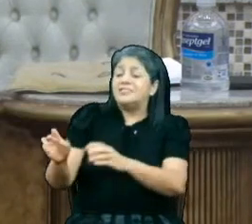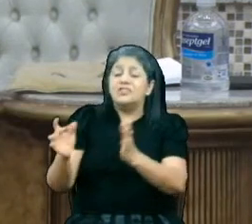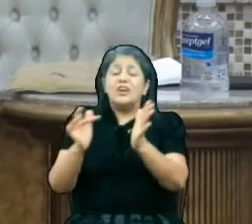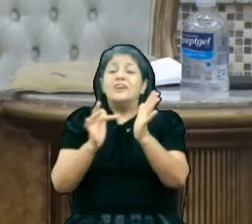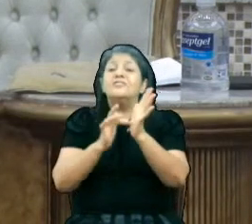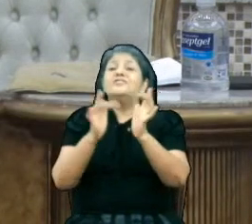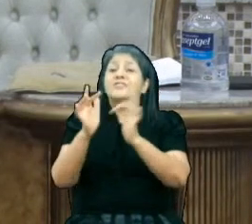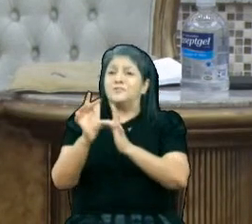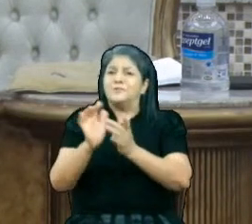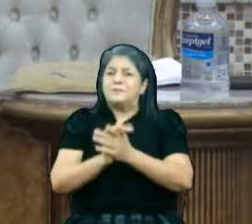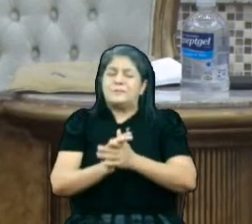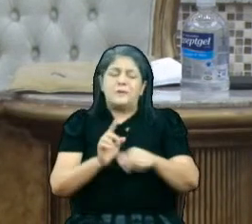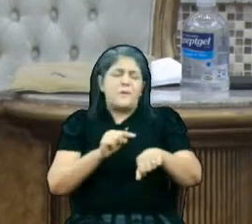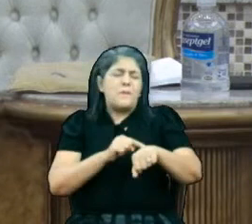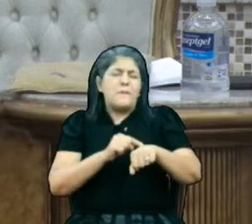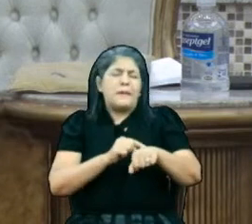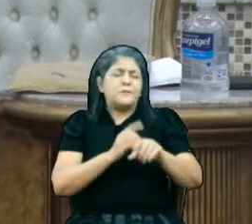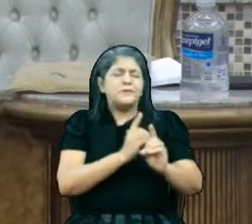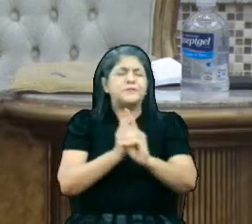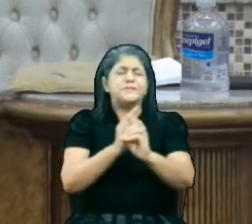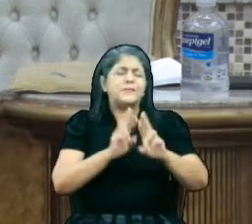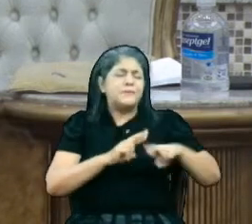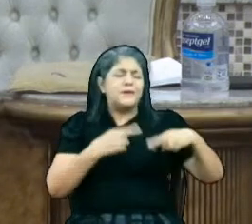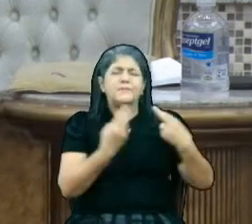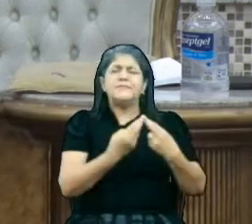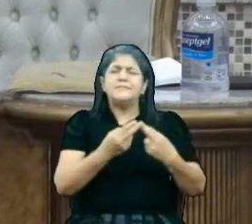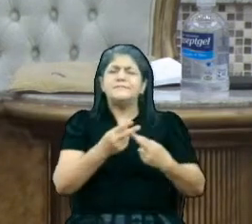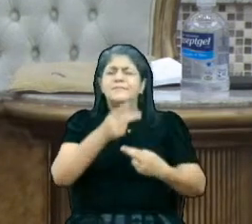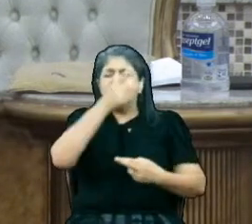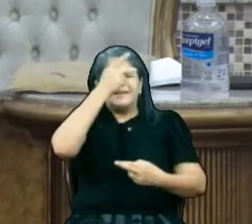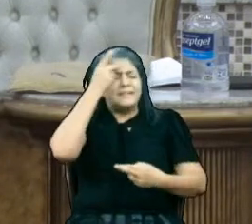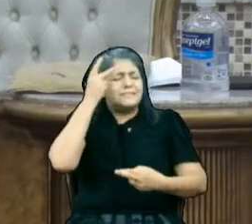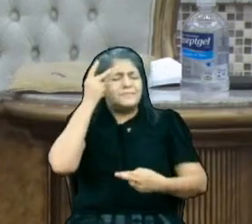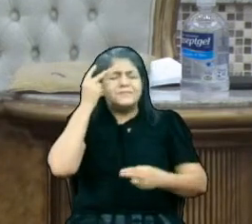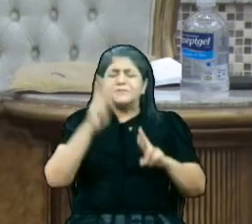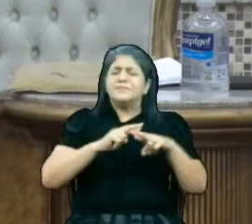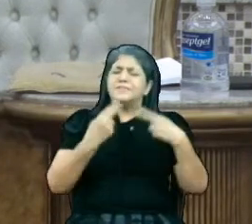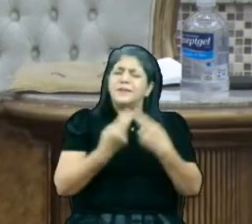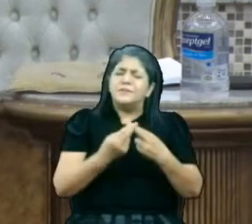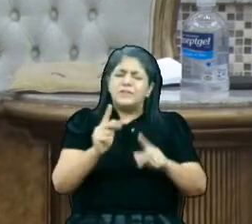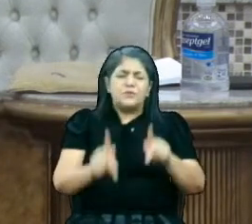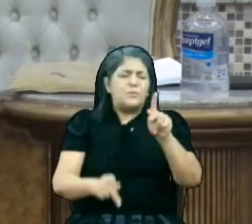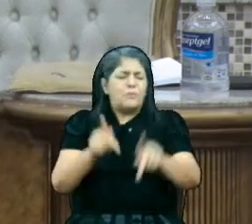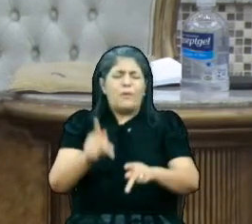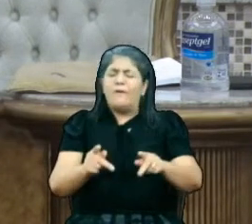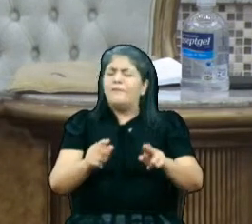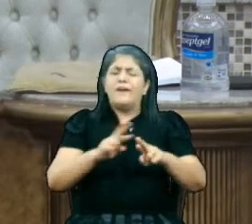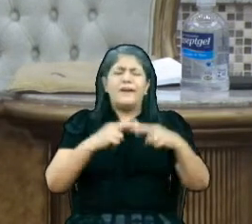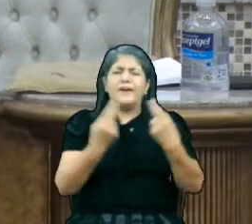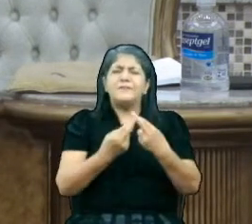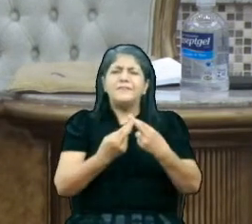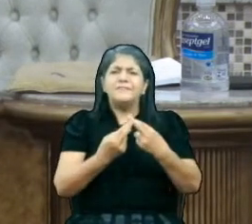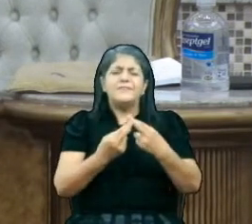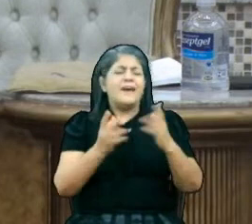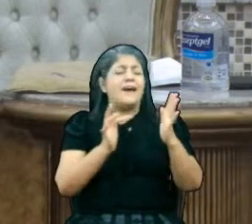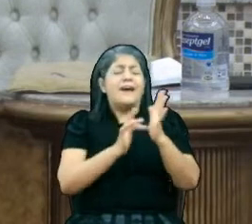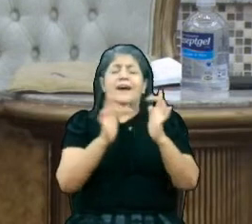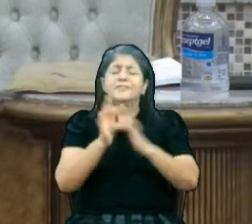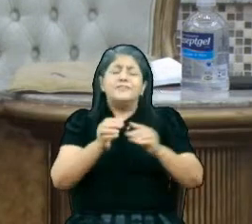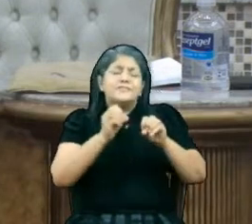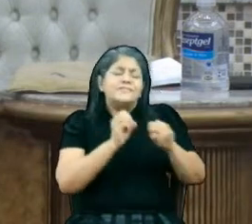proferidas pelo Senhor Jesus Ah e alguém diz que o capítulo 15 de